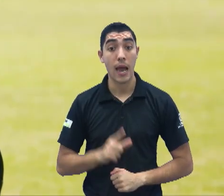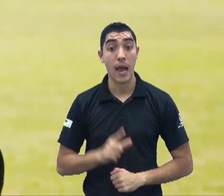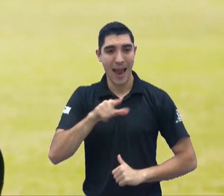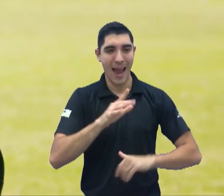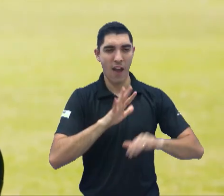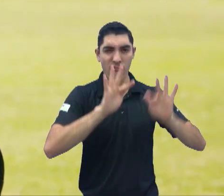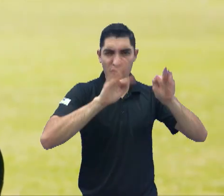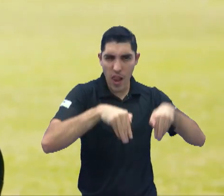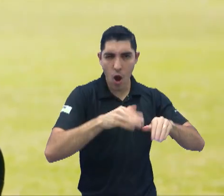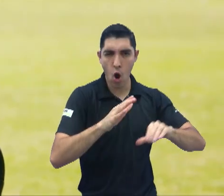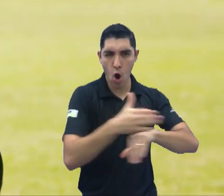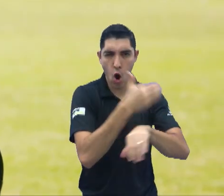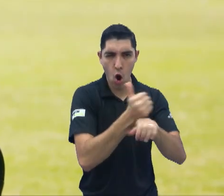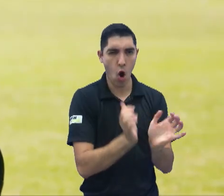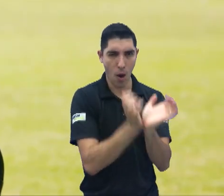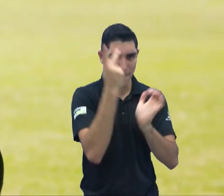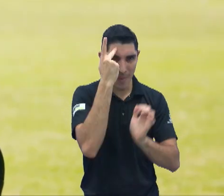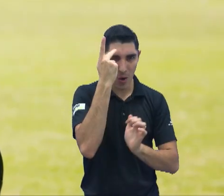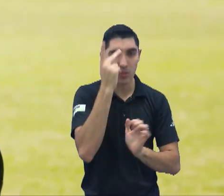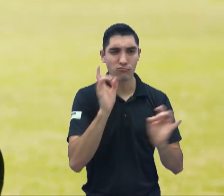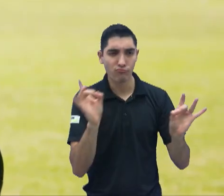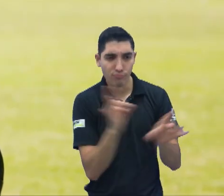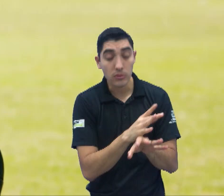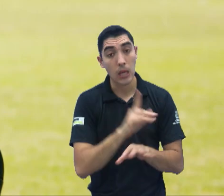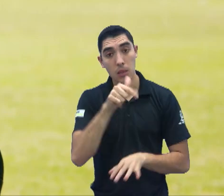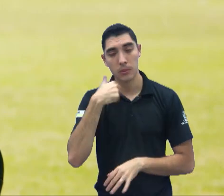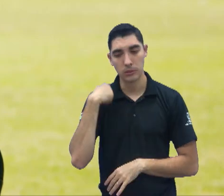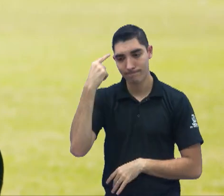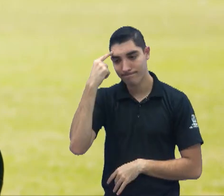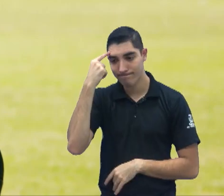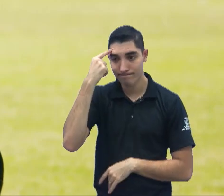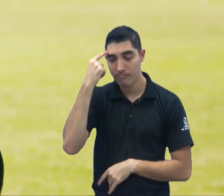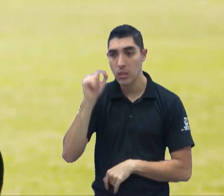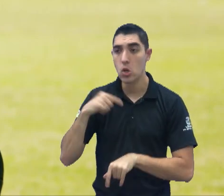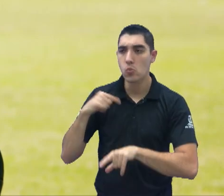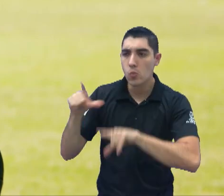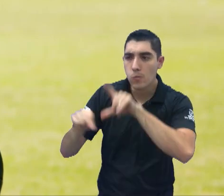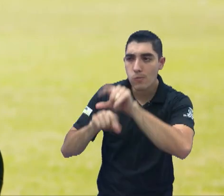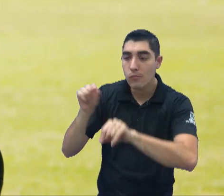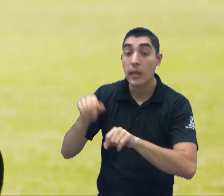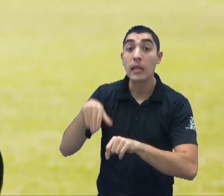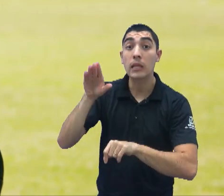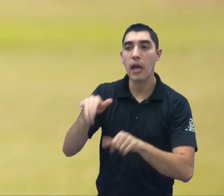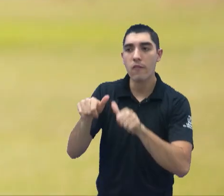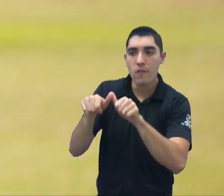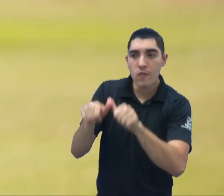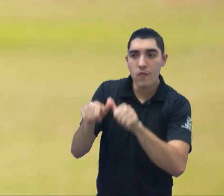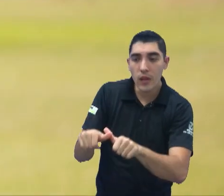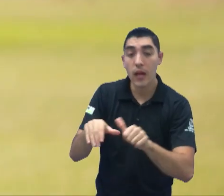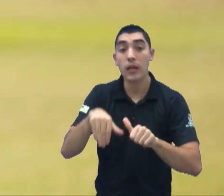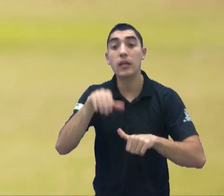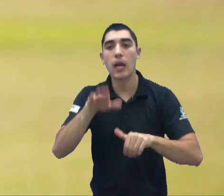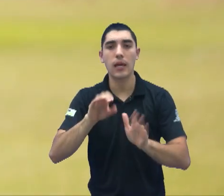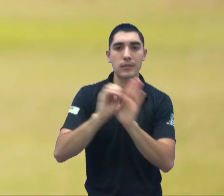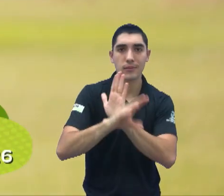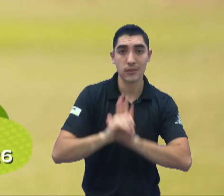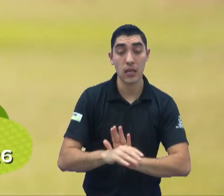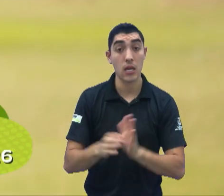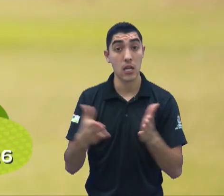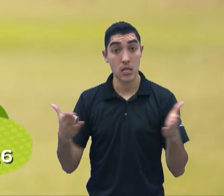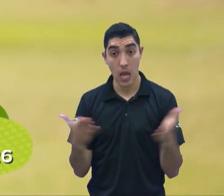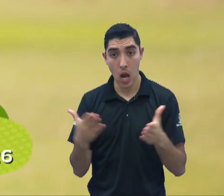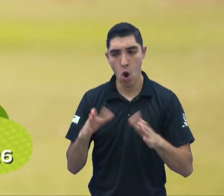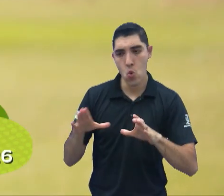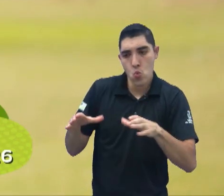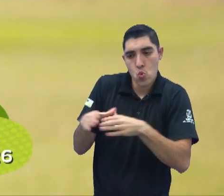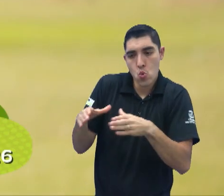a fazer o planejamento para a Série 2 em relação aos atletas, né? Quem que ia ficar, quem que não ia ficar. Então essa foi a primeira parte. E agora é a montagem do elenco, né?